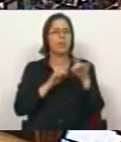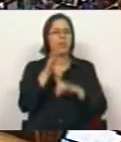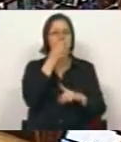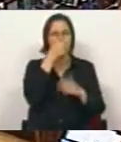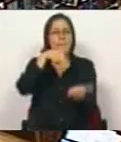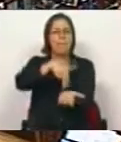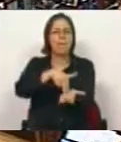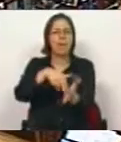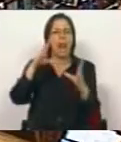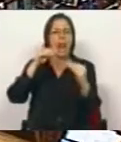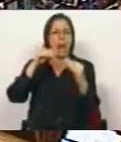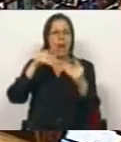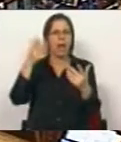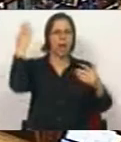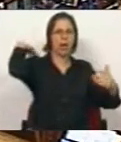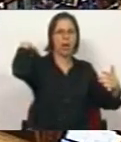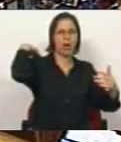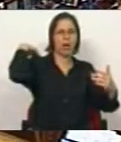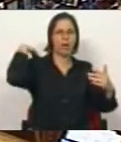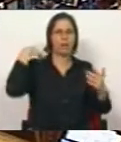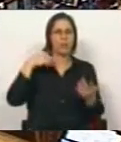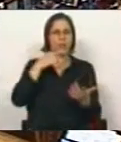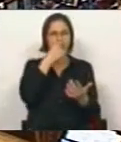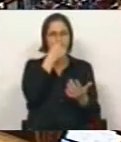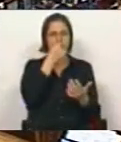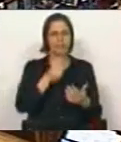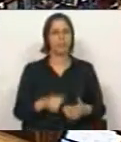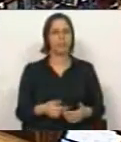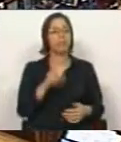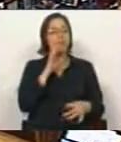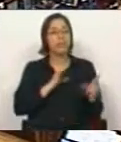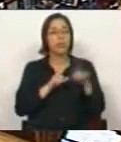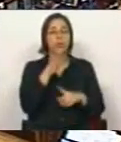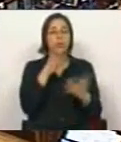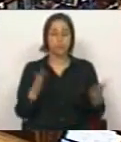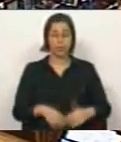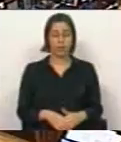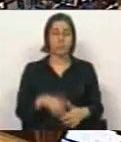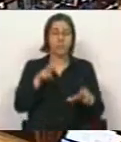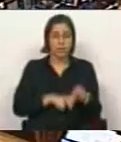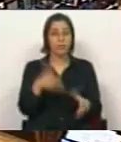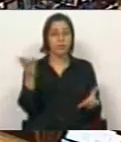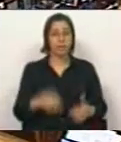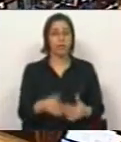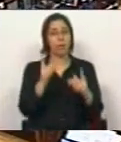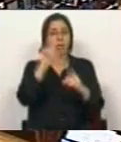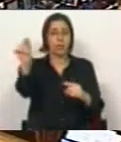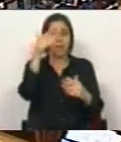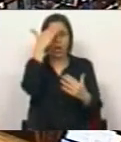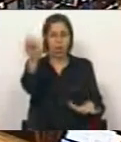deputados, estão de pé, alguns de costas para a tribuna, senhoras e senhores deputados, para se sentarem ou